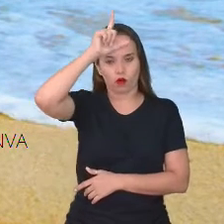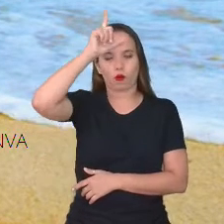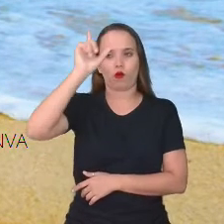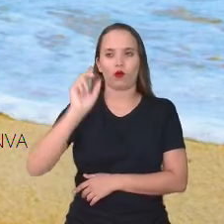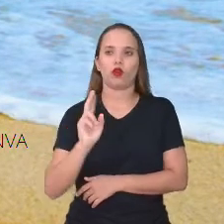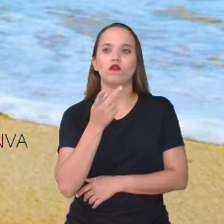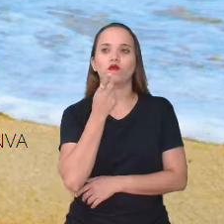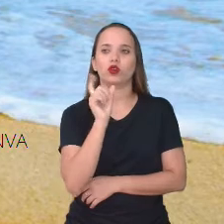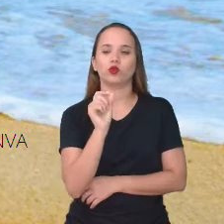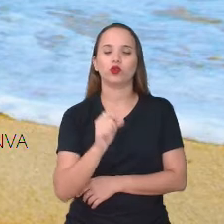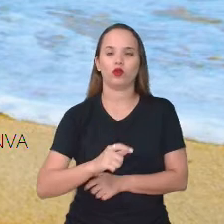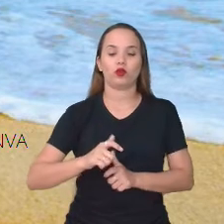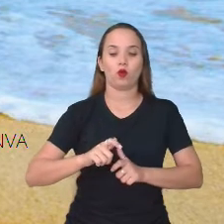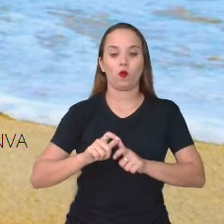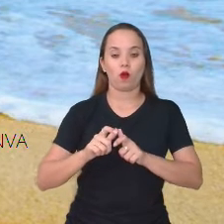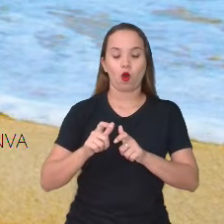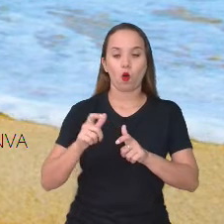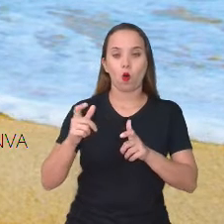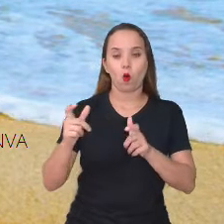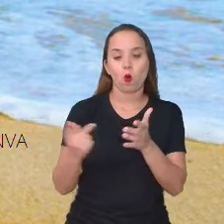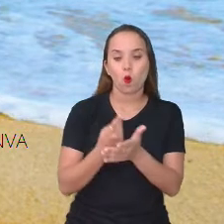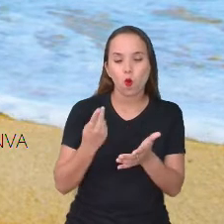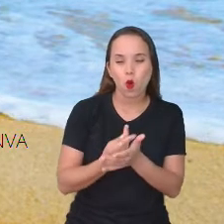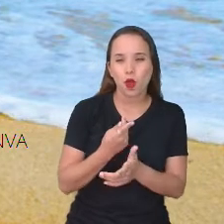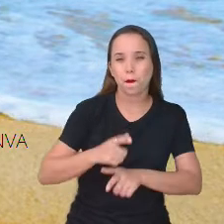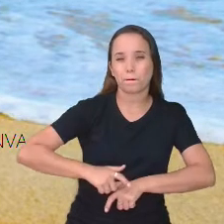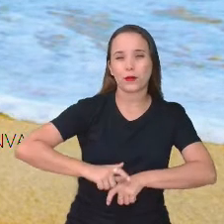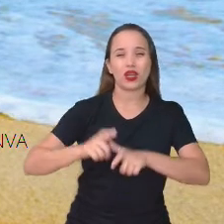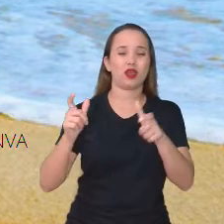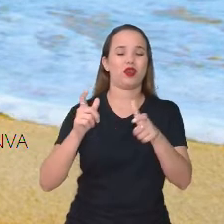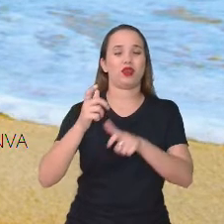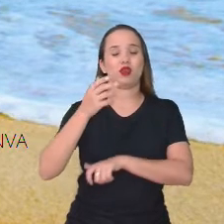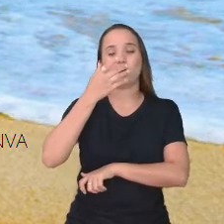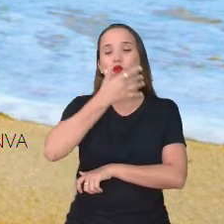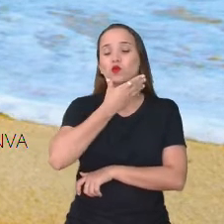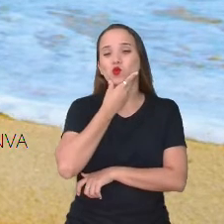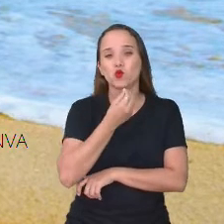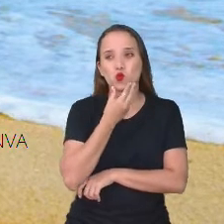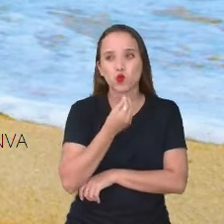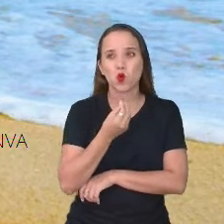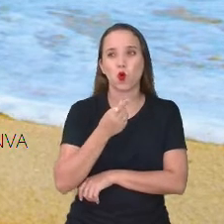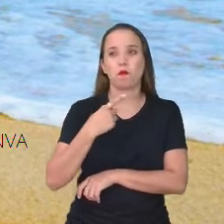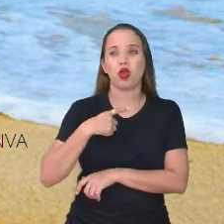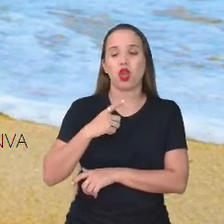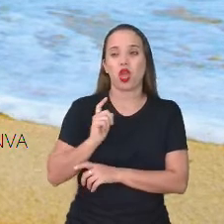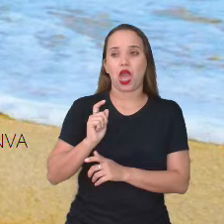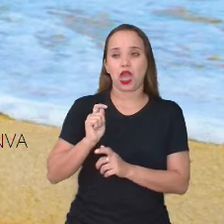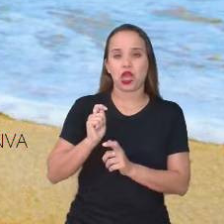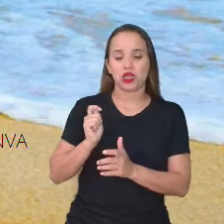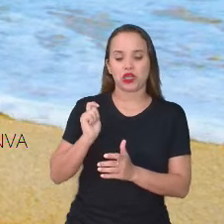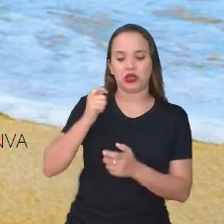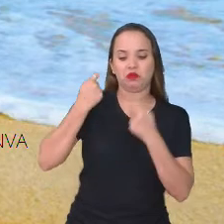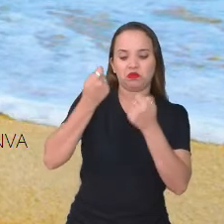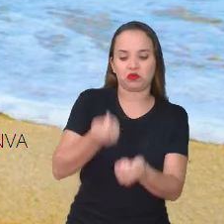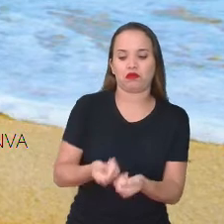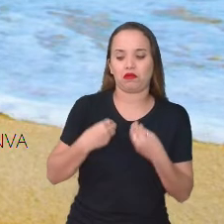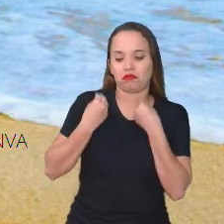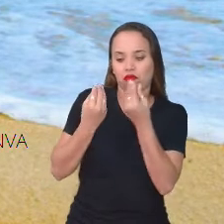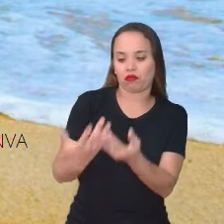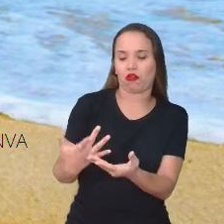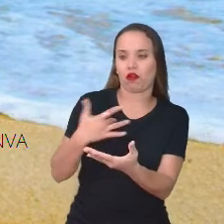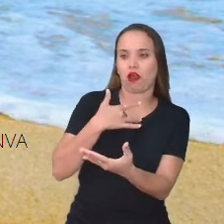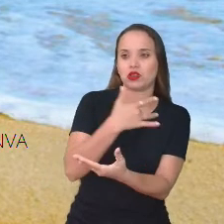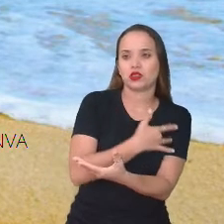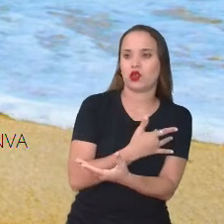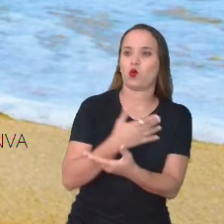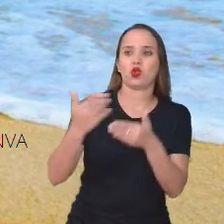um homem pode cometer é sacrificar sua saúde a qualquer outra vantagem. Então, muitos e muitas